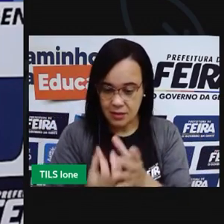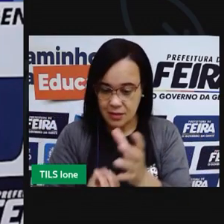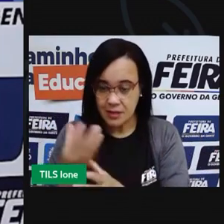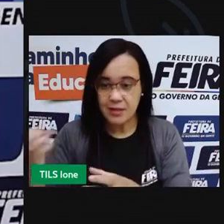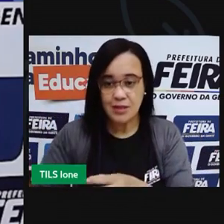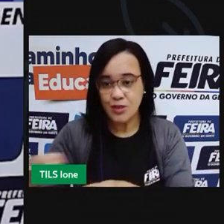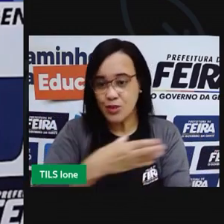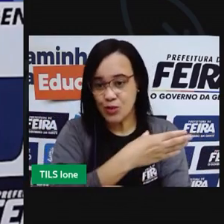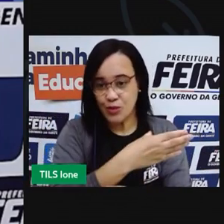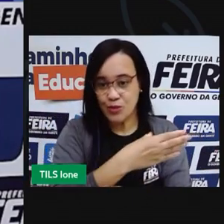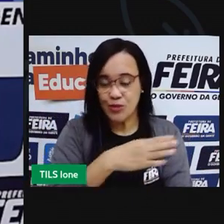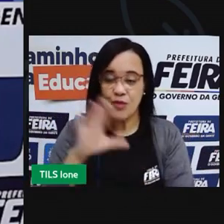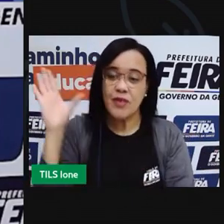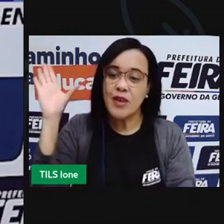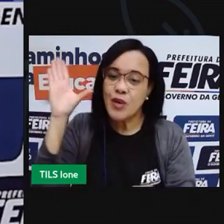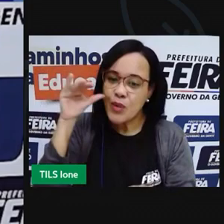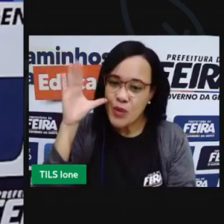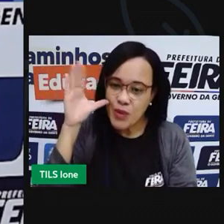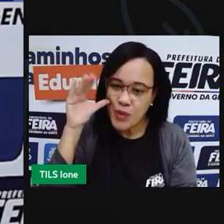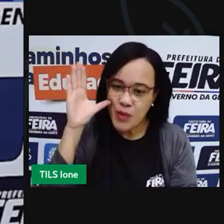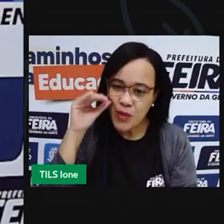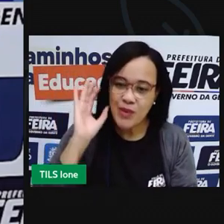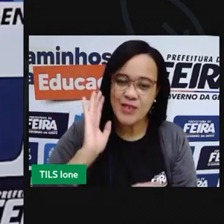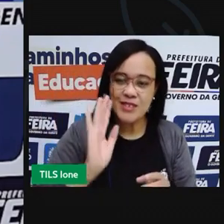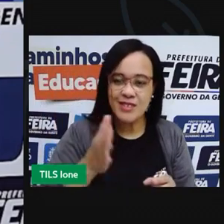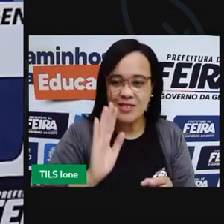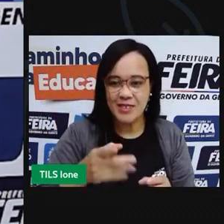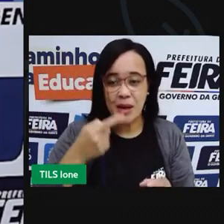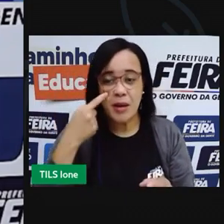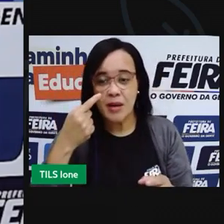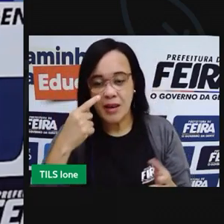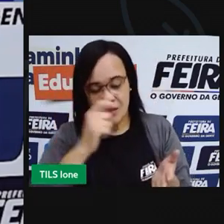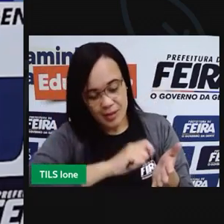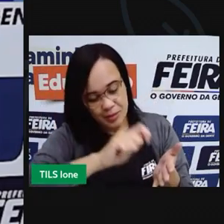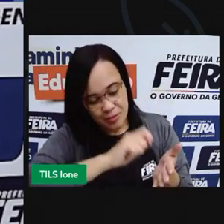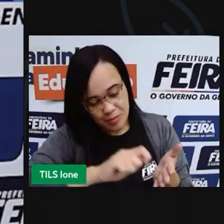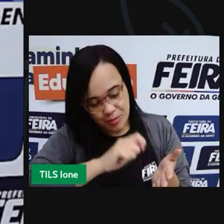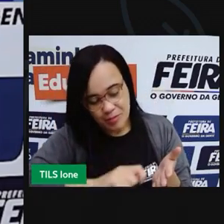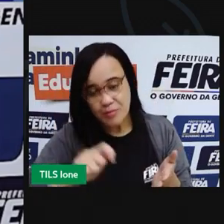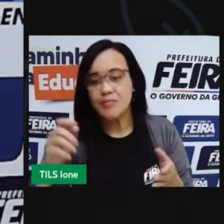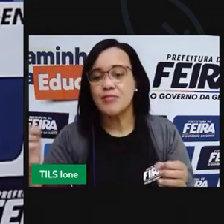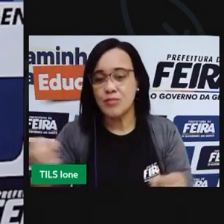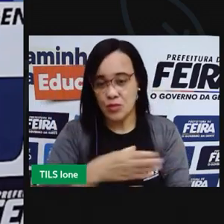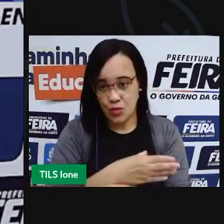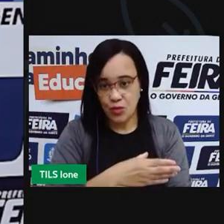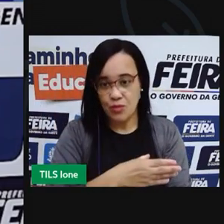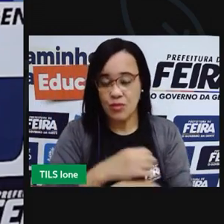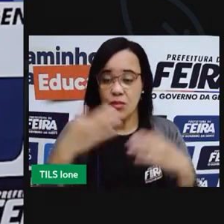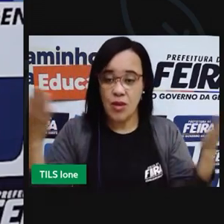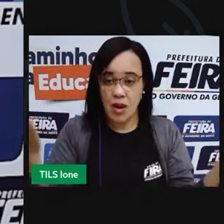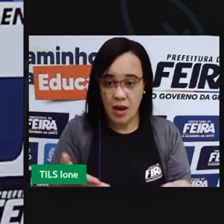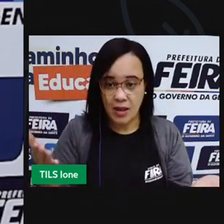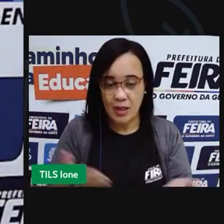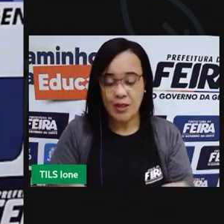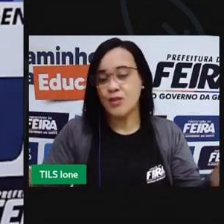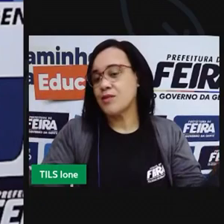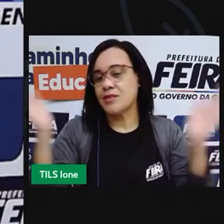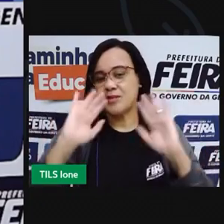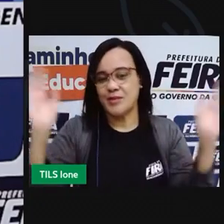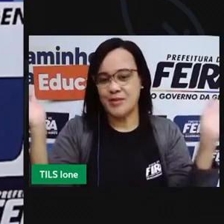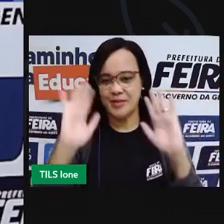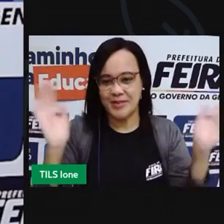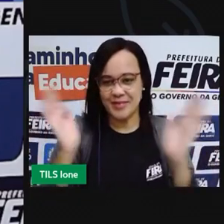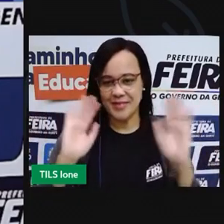estou curiosa para ver o que é que você vai escrever. Agora nós vamos nos despedindo. Receba meu